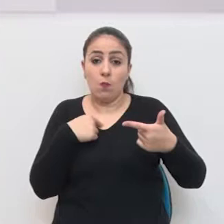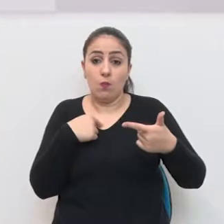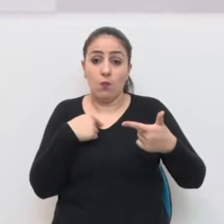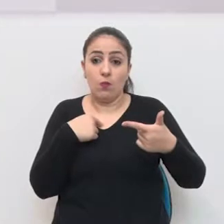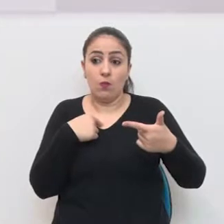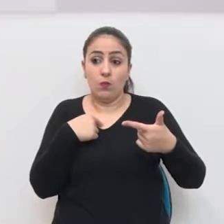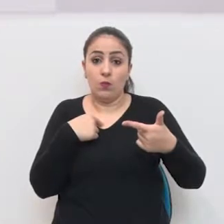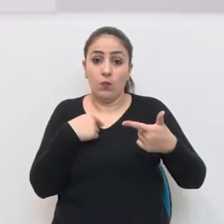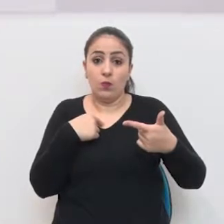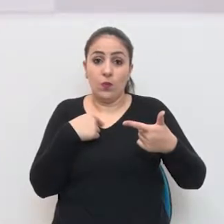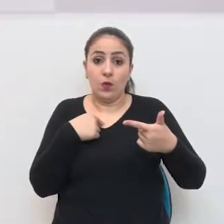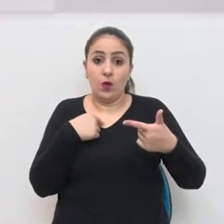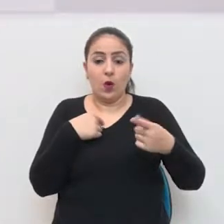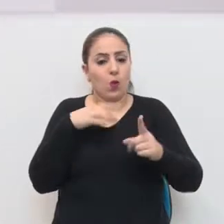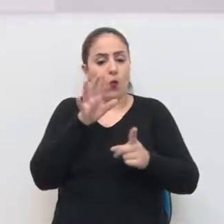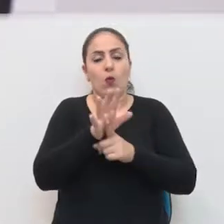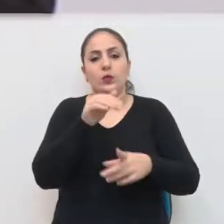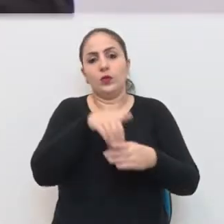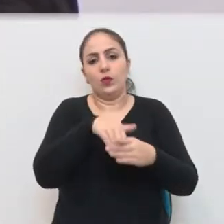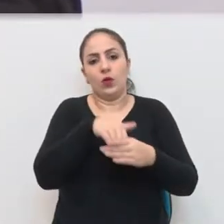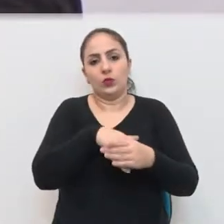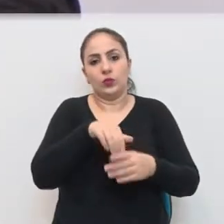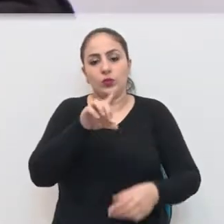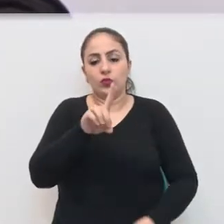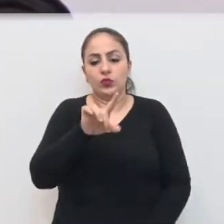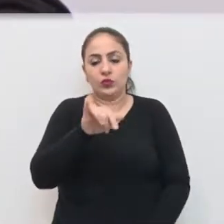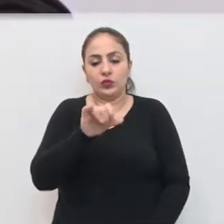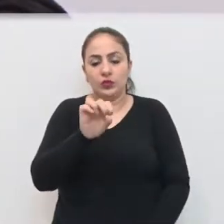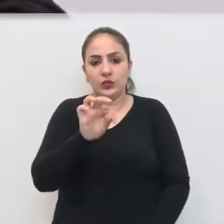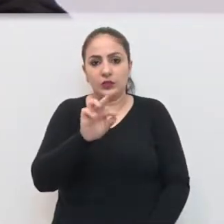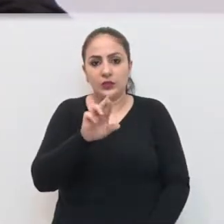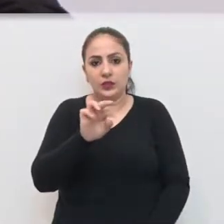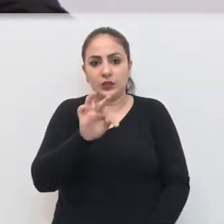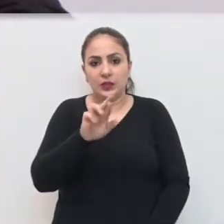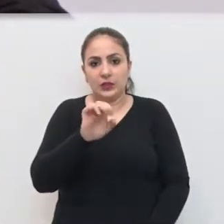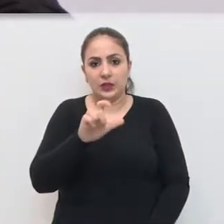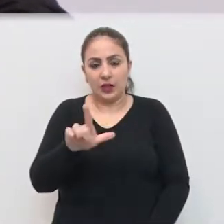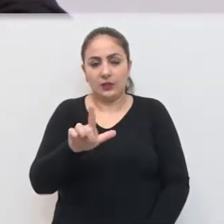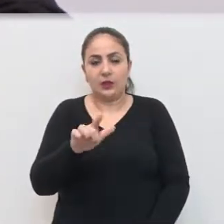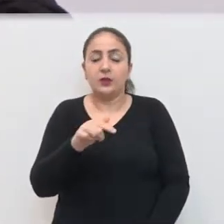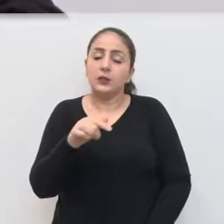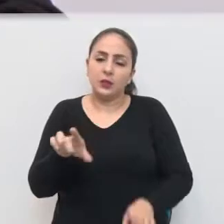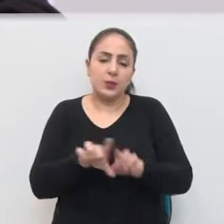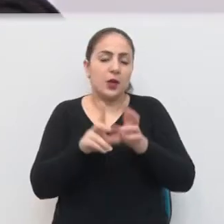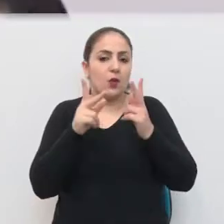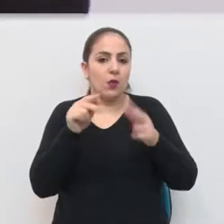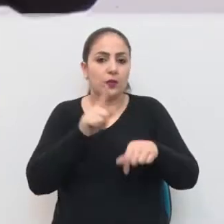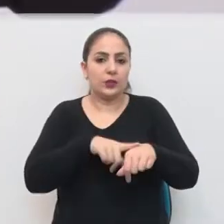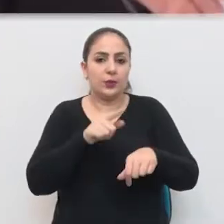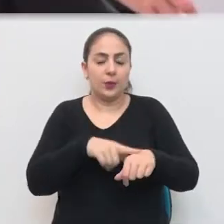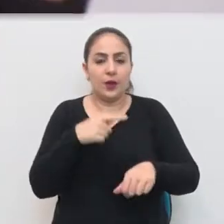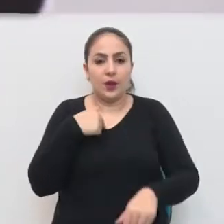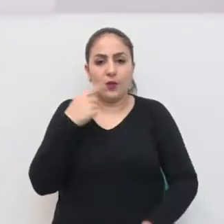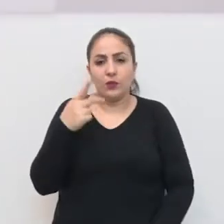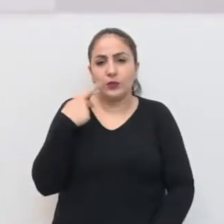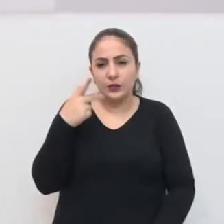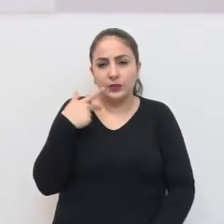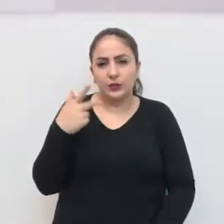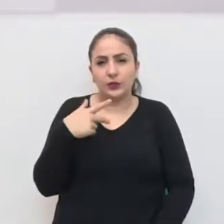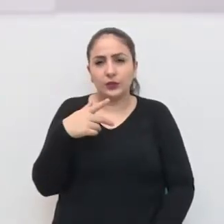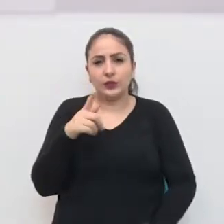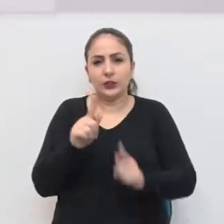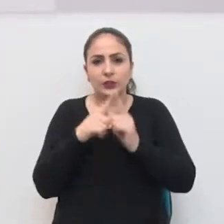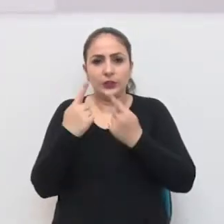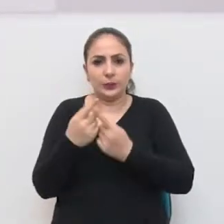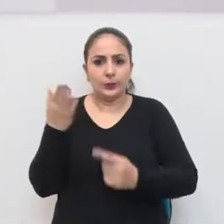sou contrário ao voto distrital. E, ao mesmo tempo, sou um daqueles parlamentares que, na legislatura